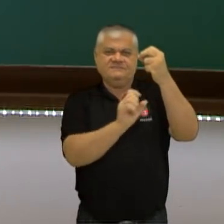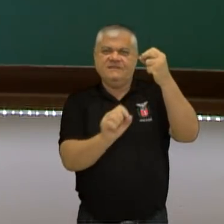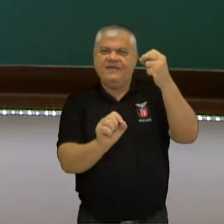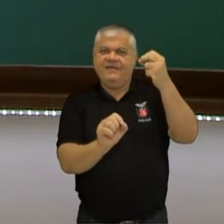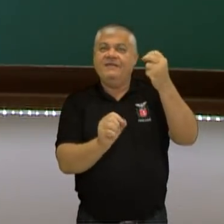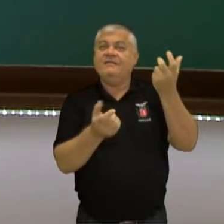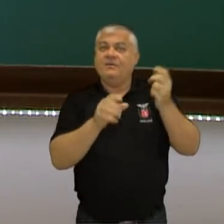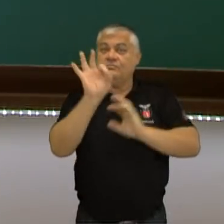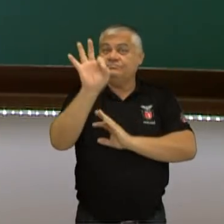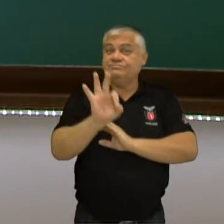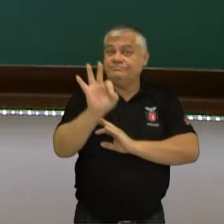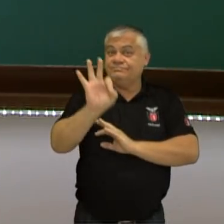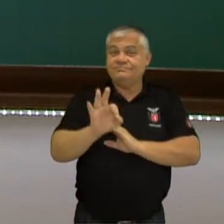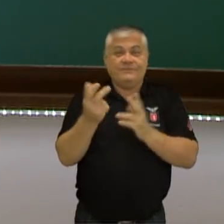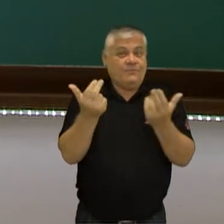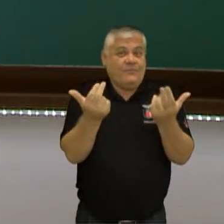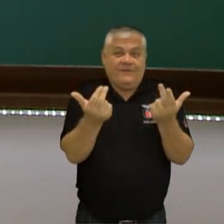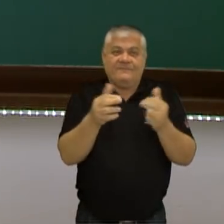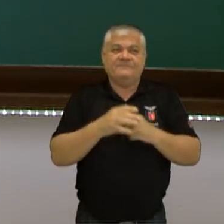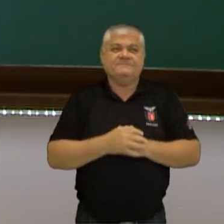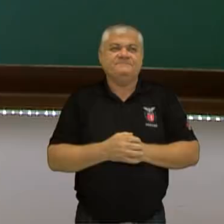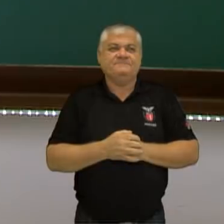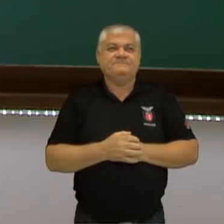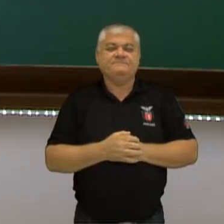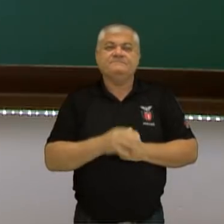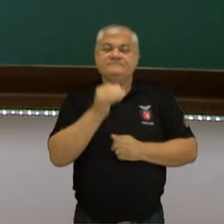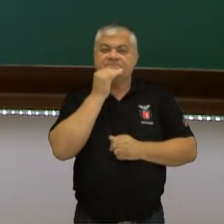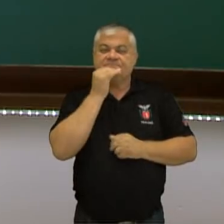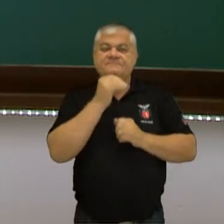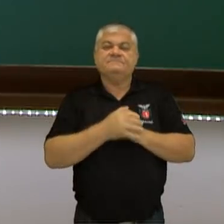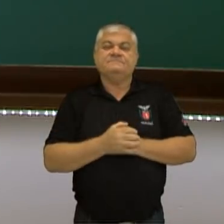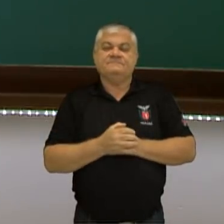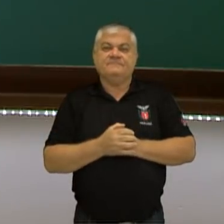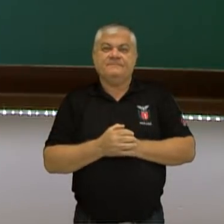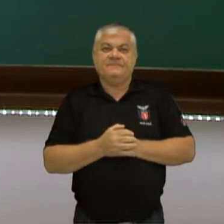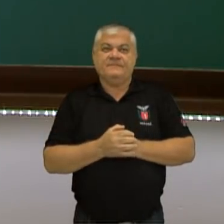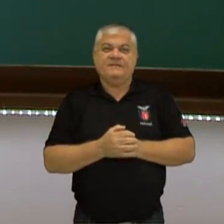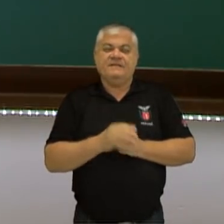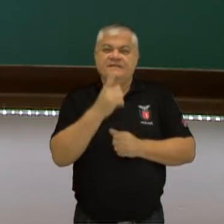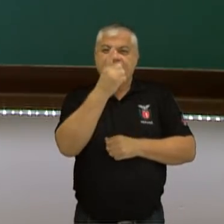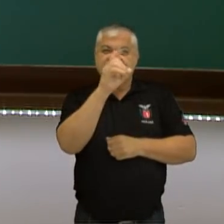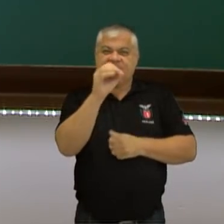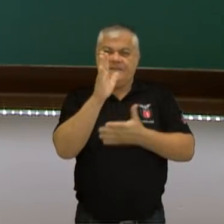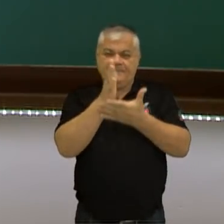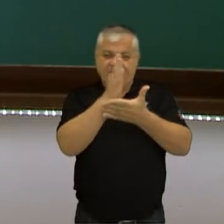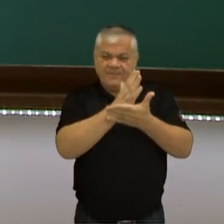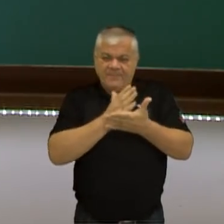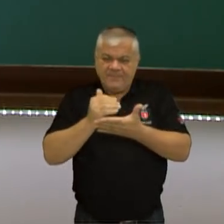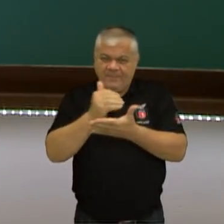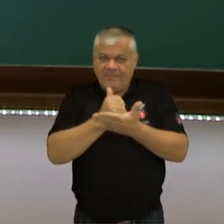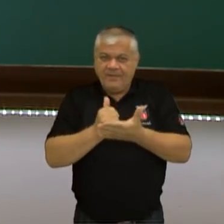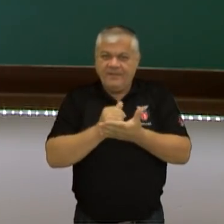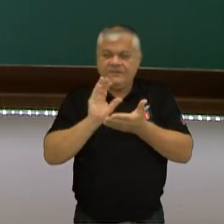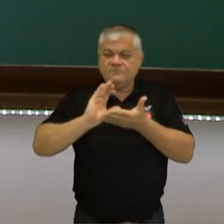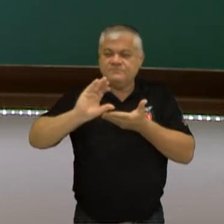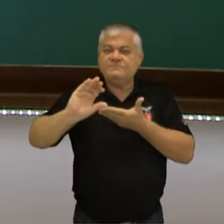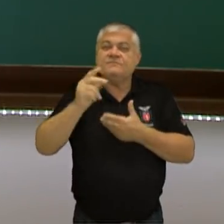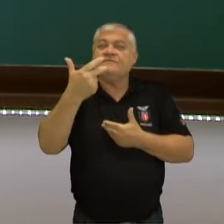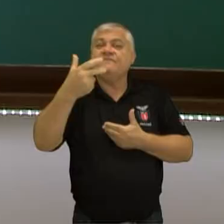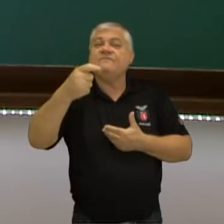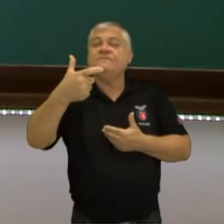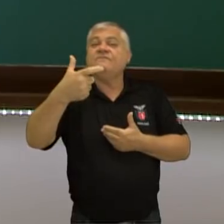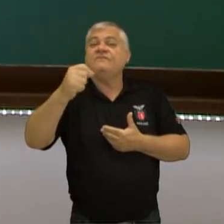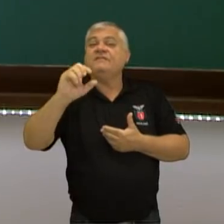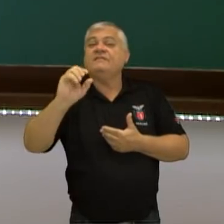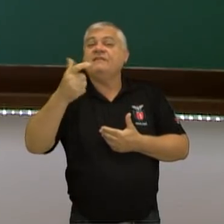símbolo de porcentagem. Tá bom? Então, olha lá. Aqui o inteiro foi dividido em 100 partes iguais e dessas partes usamos 20. Isso é